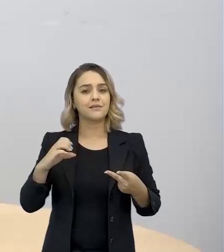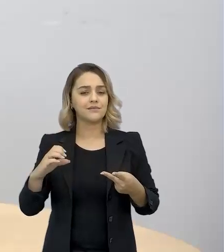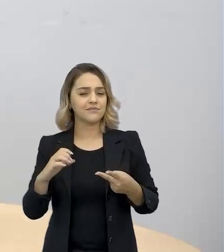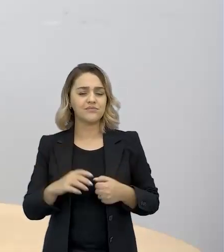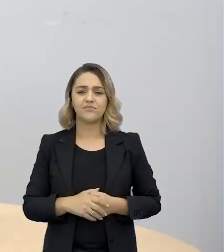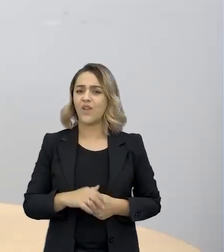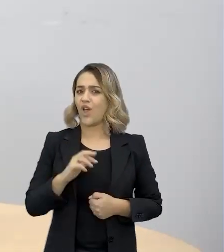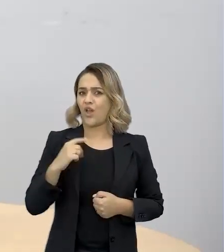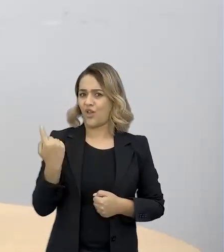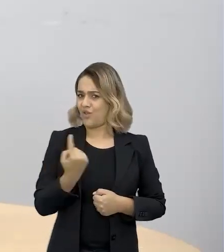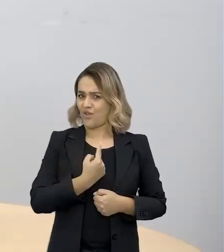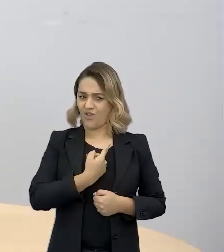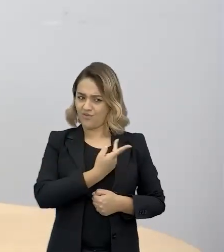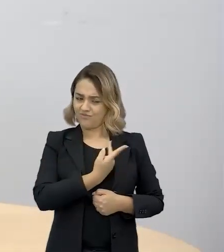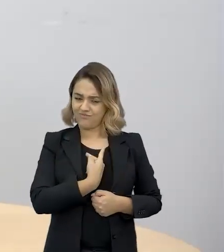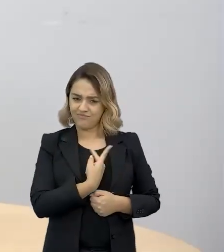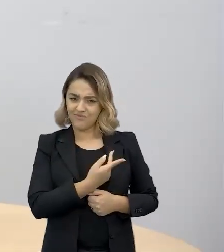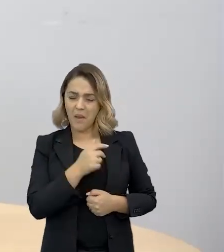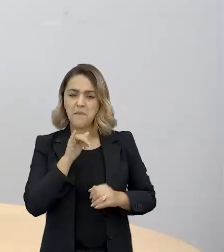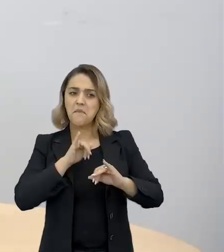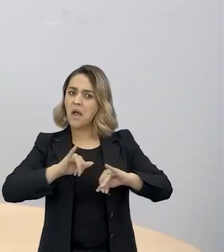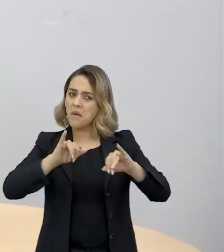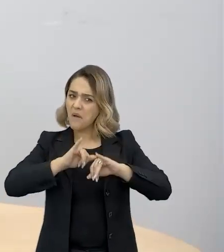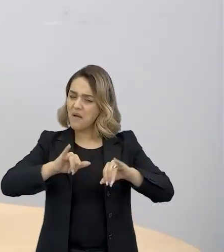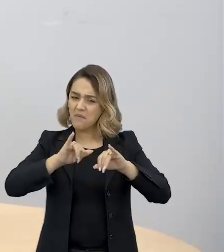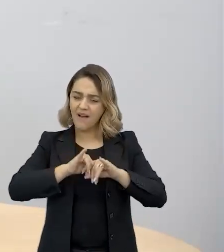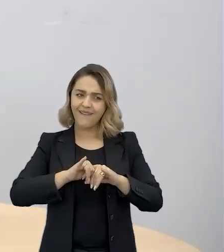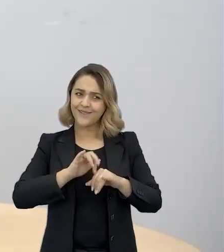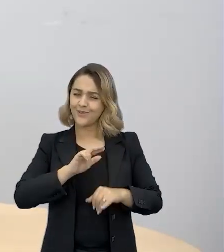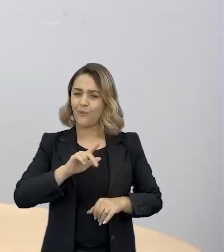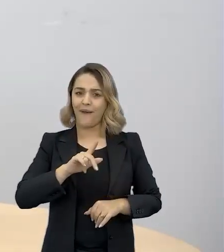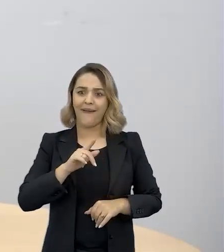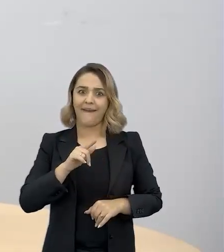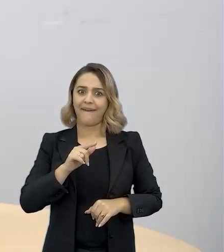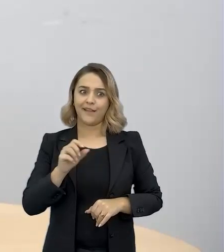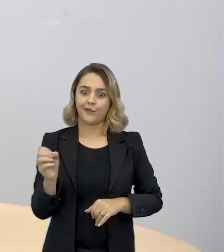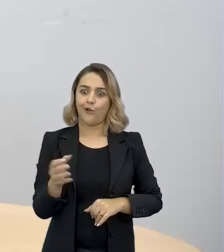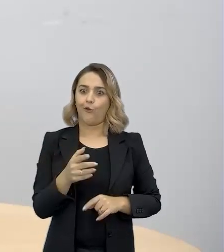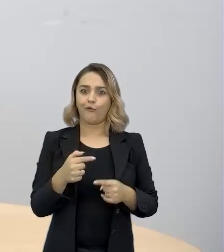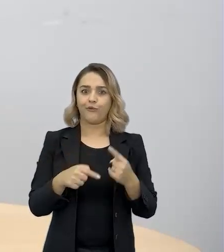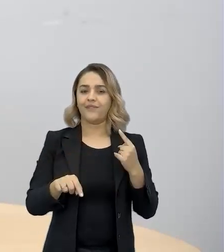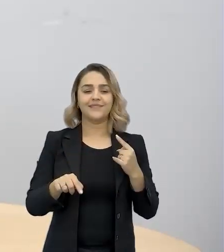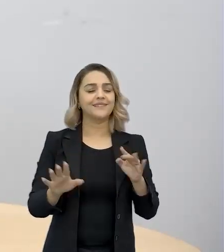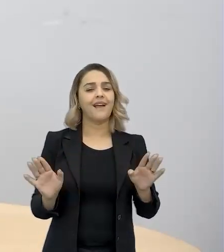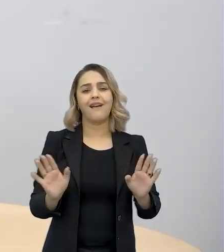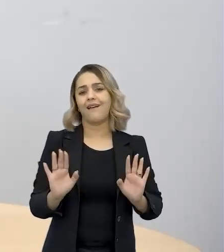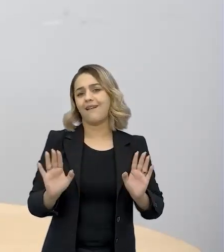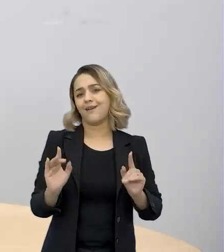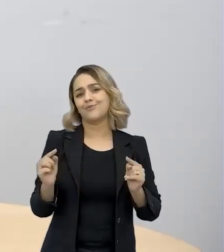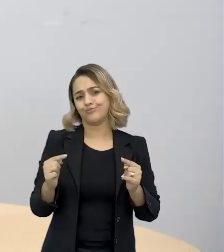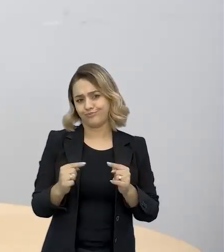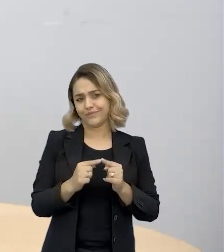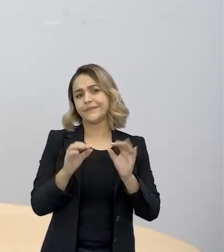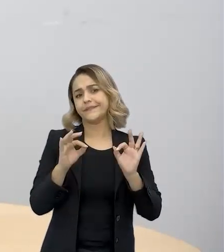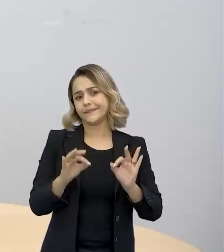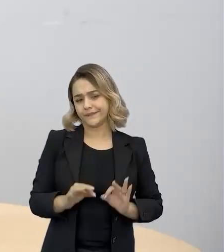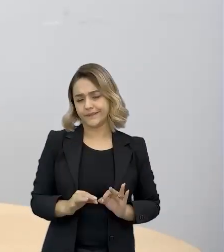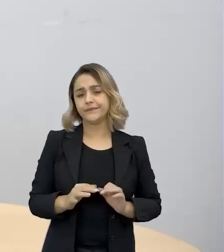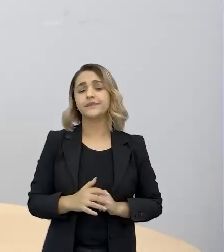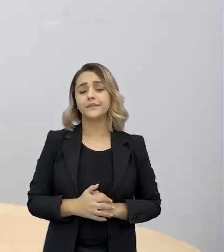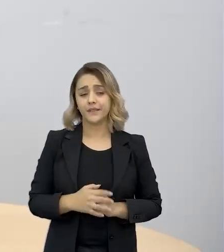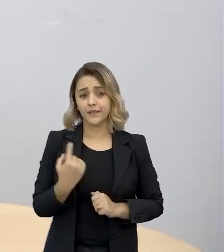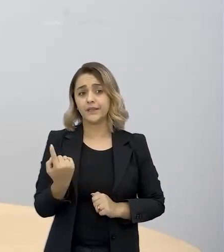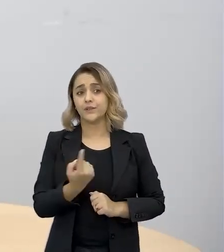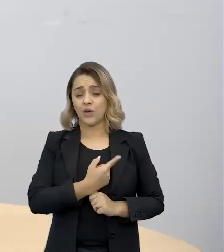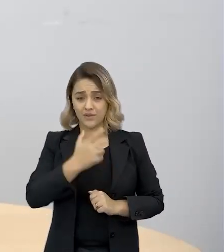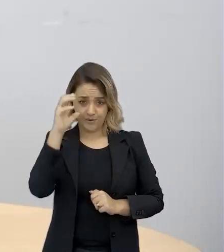falando nada de, sabe, não combina. Não, tem tudo a ver e é o que a gente vai começar